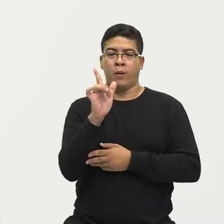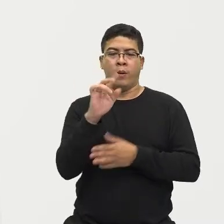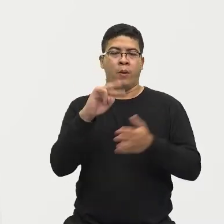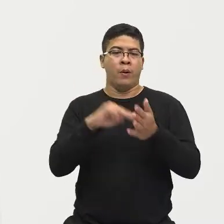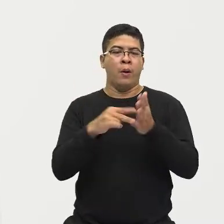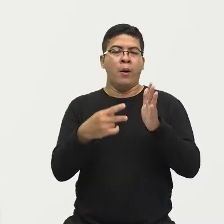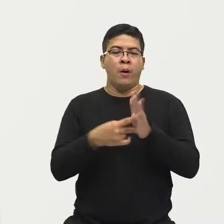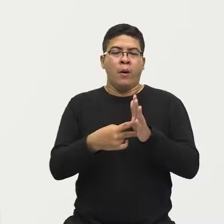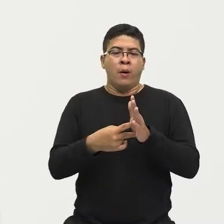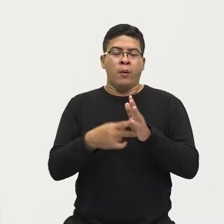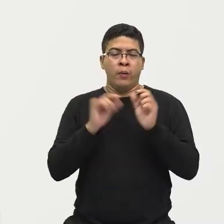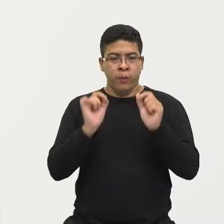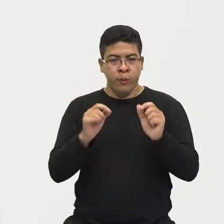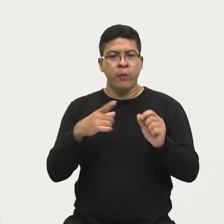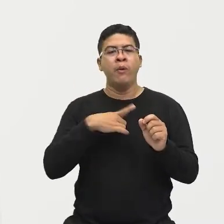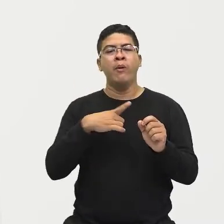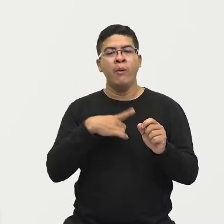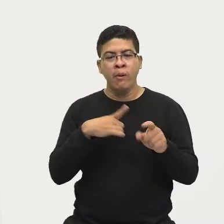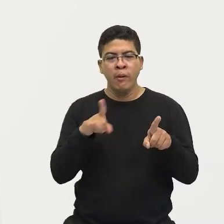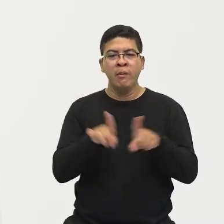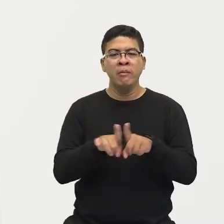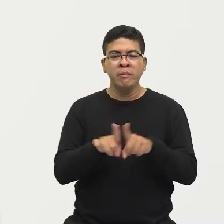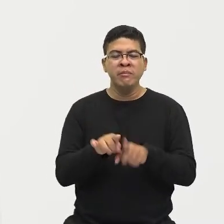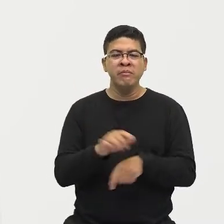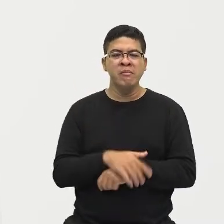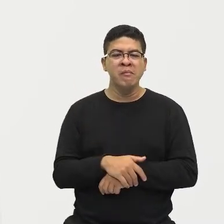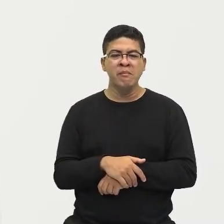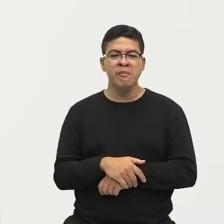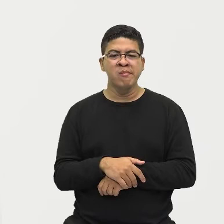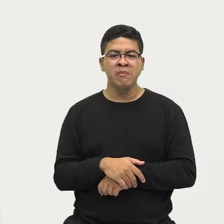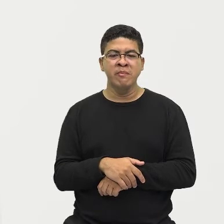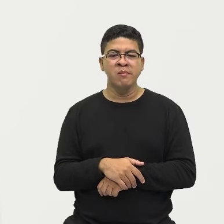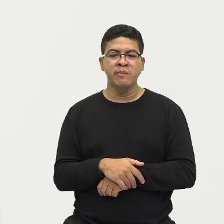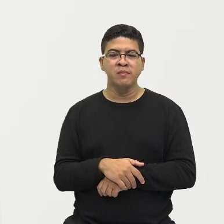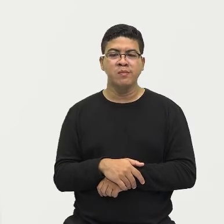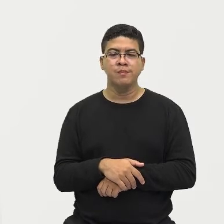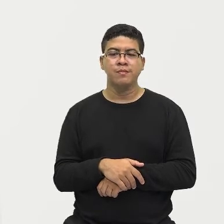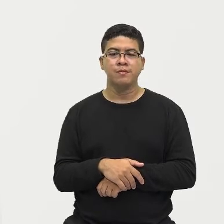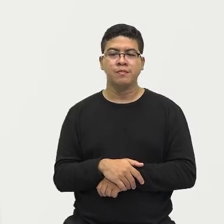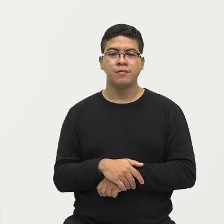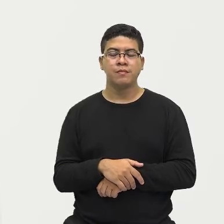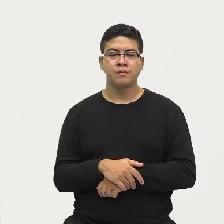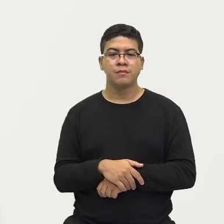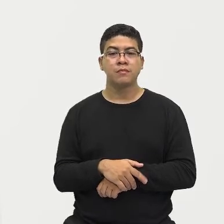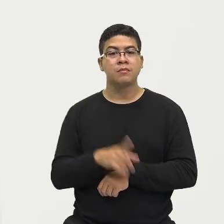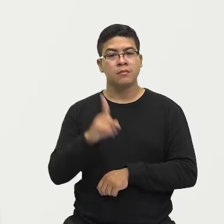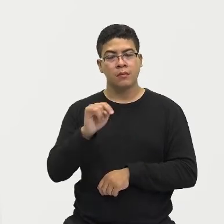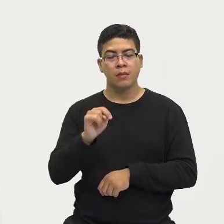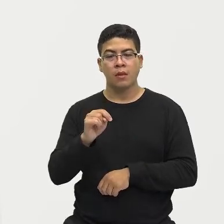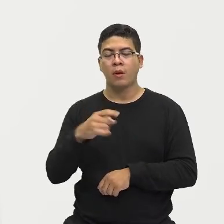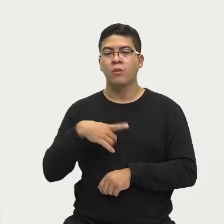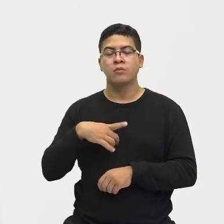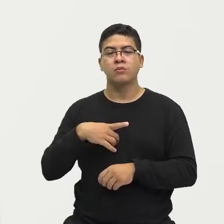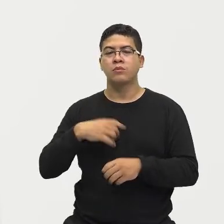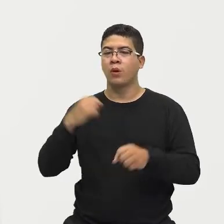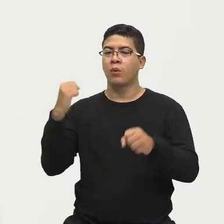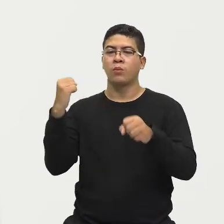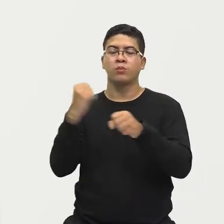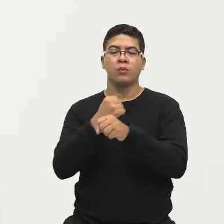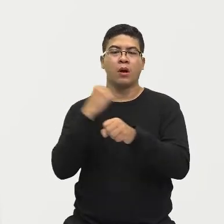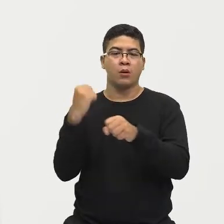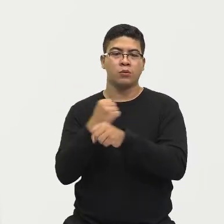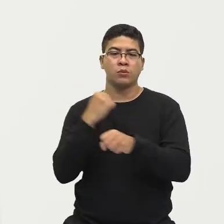palavra forte, que existe também. É o forte, uma construção militar. Forte de